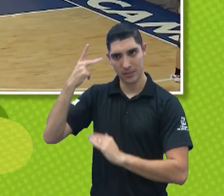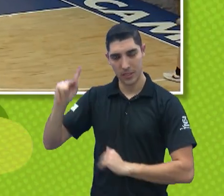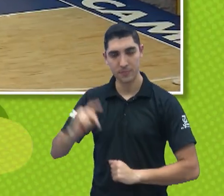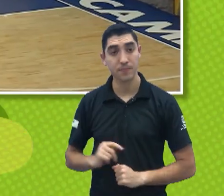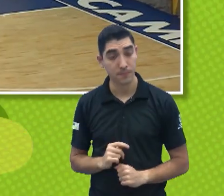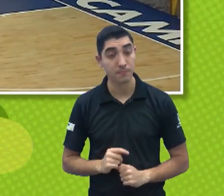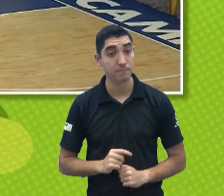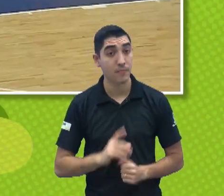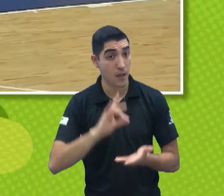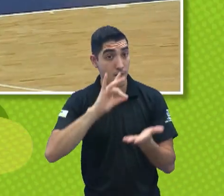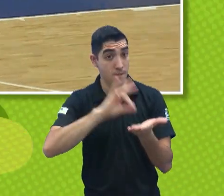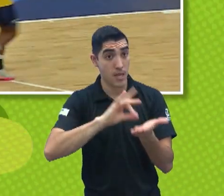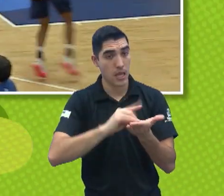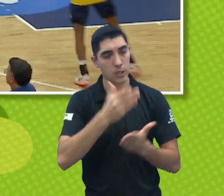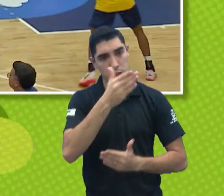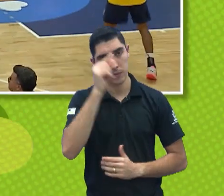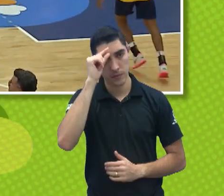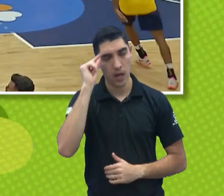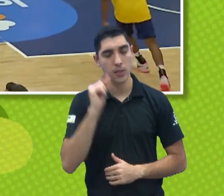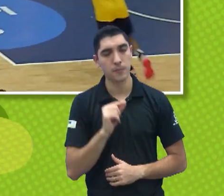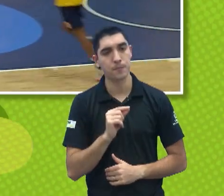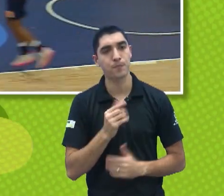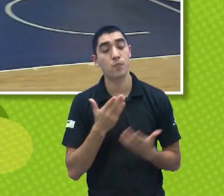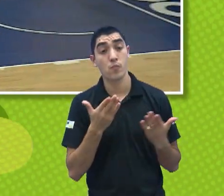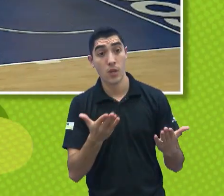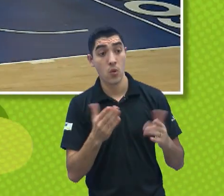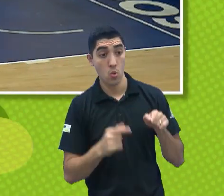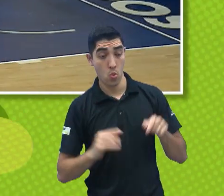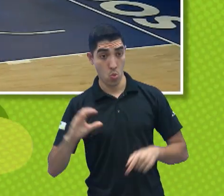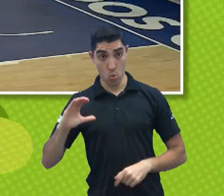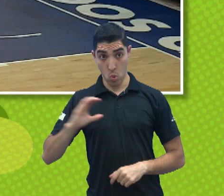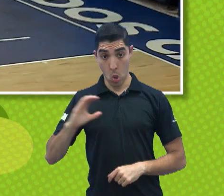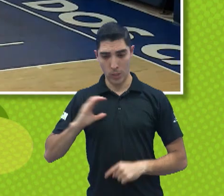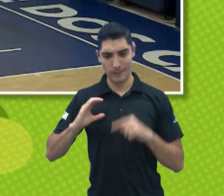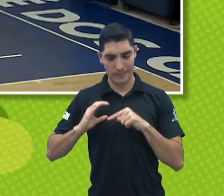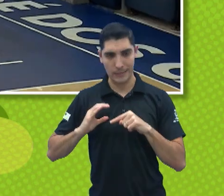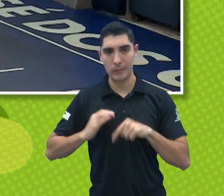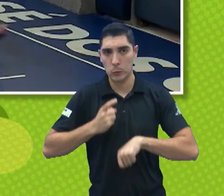Exatamente, Vieira. O Corinthians é uma equipe